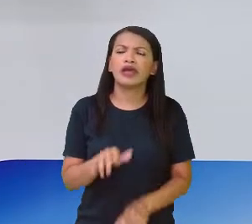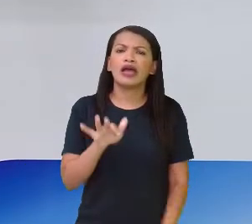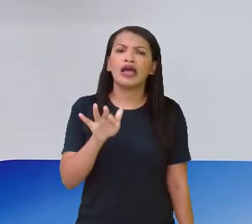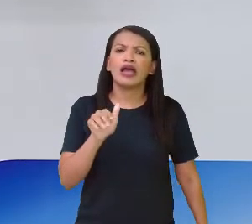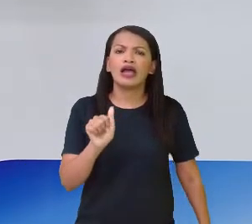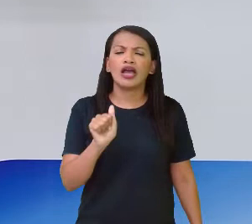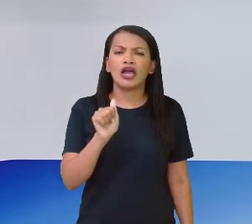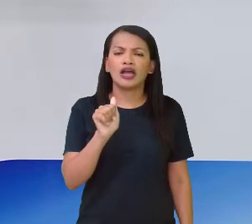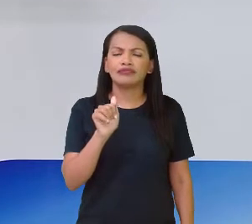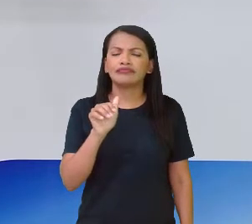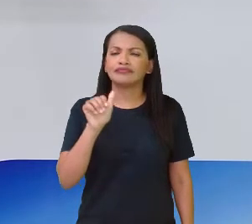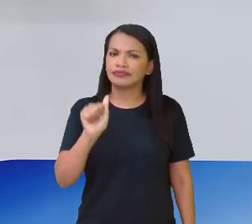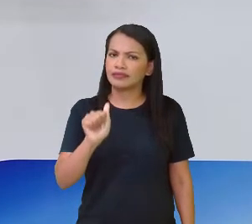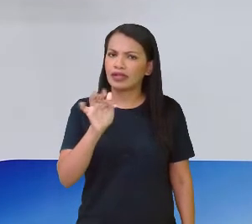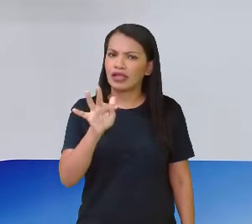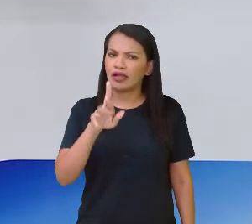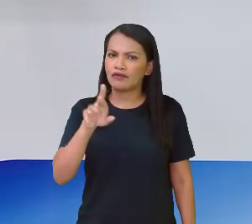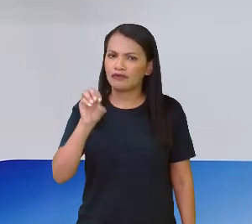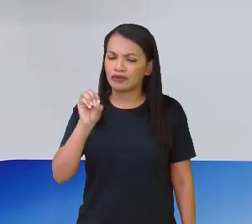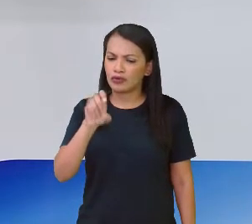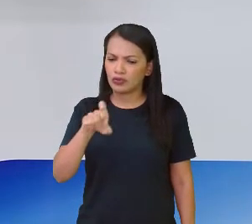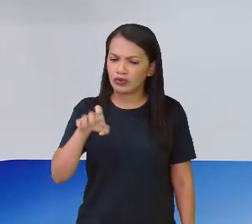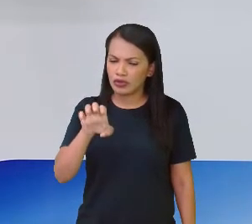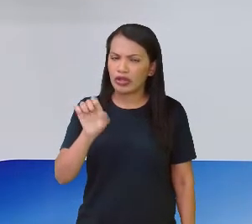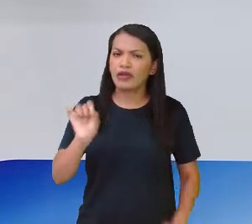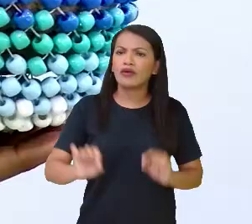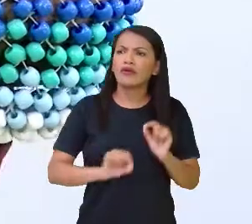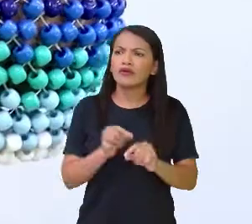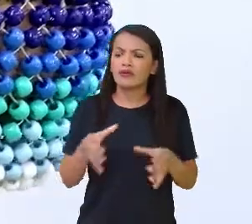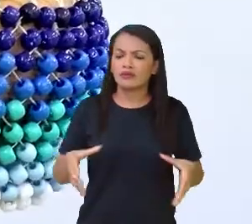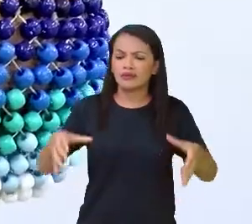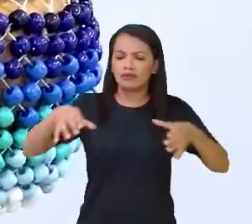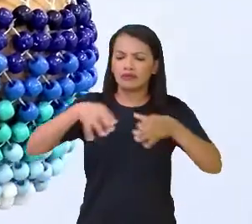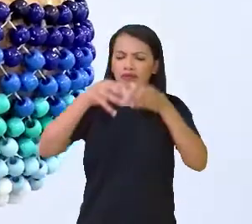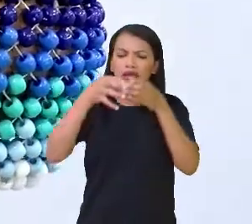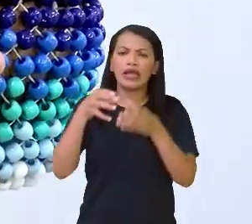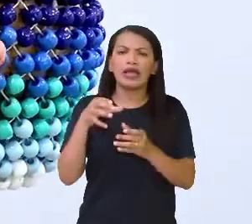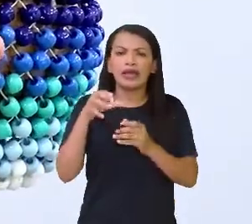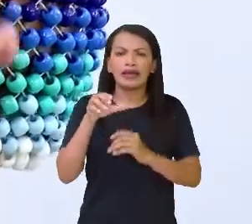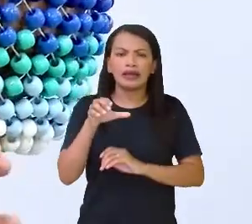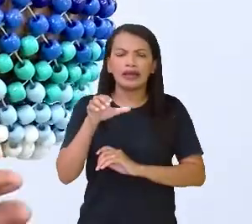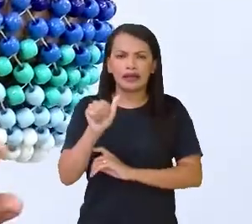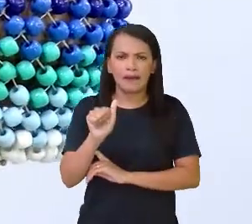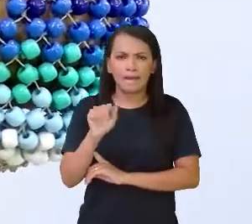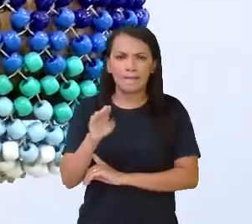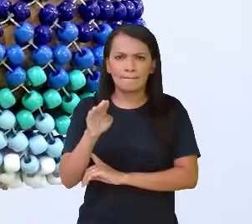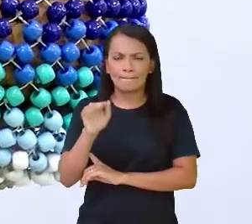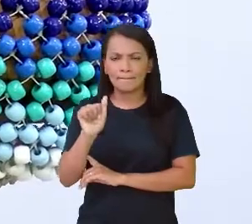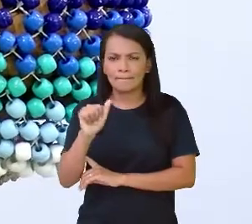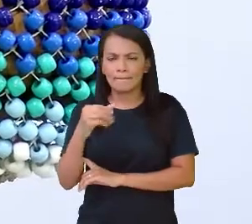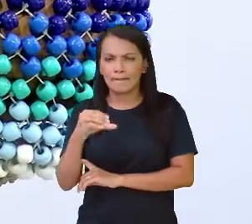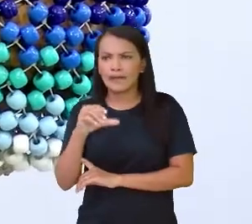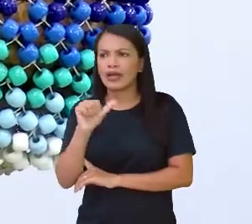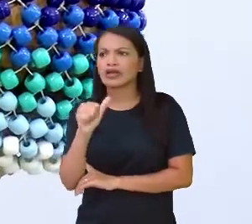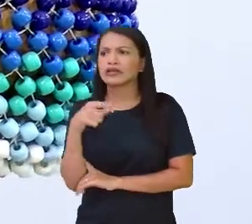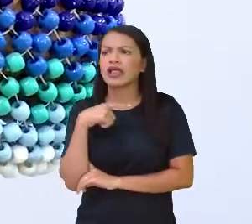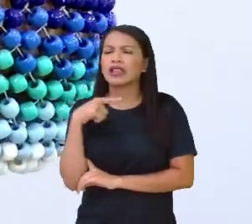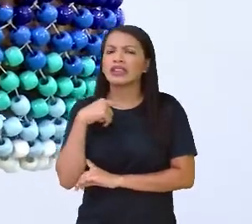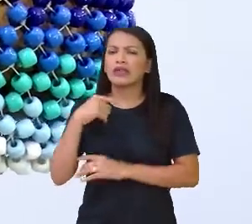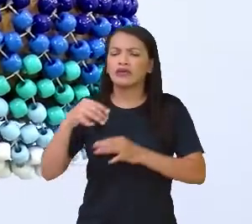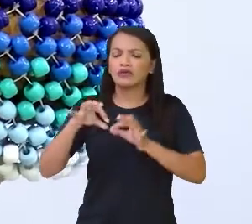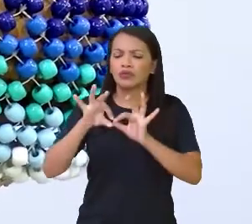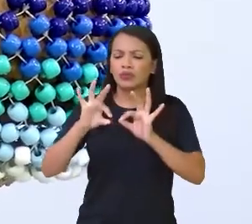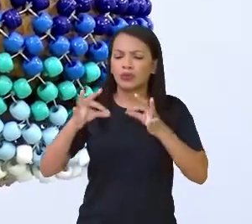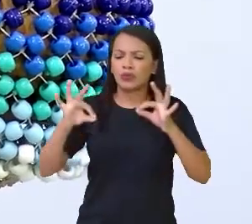afoxé. E o que é esse instrumento? É uma cabaça, vocês estão vendo aqui que é uma cabaça. Aqui tem o cordão, vocês estão